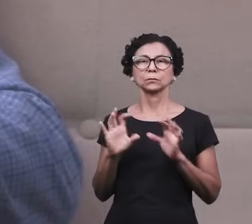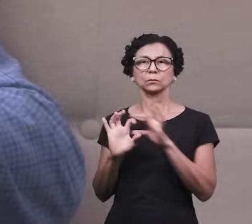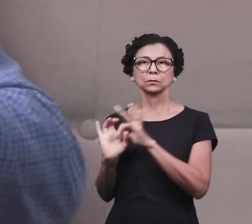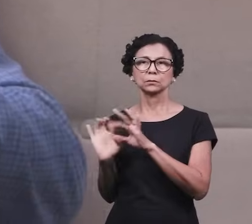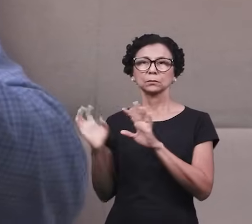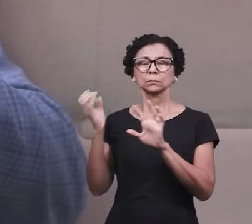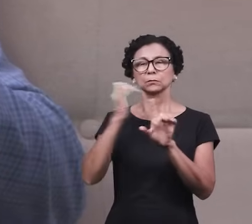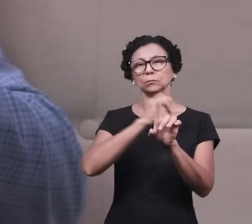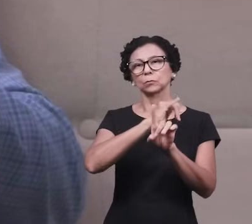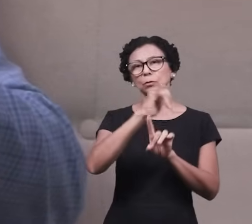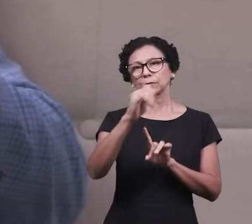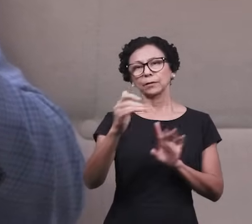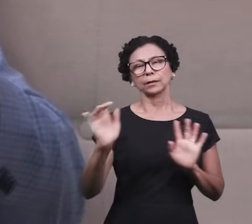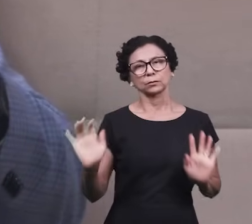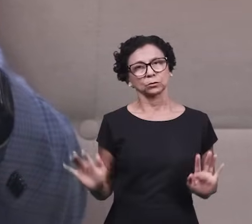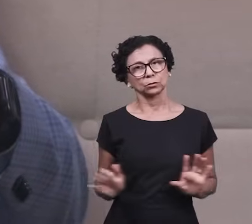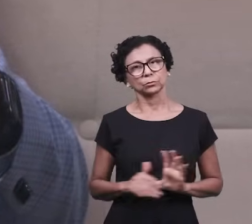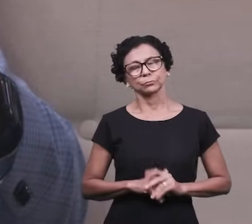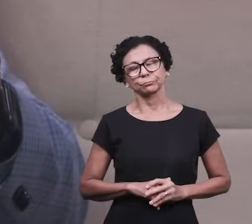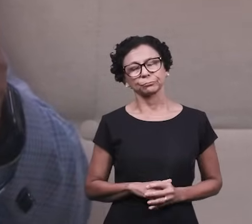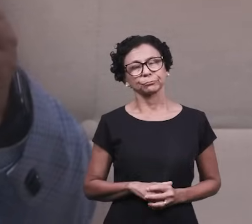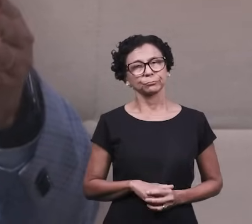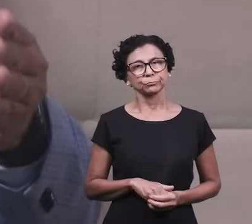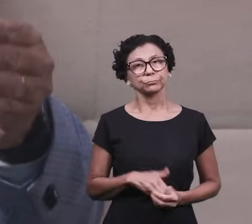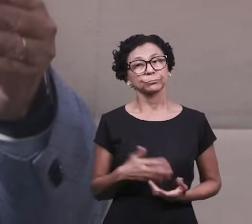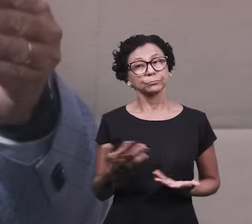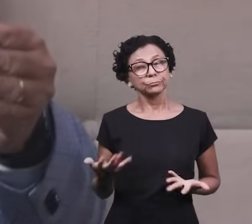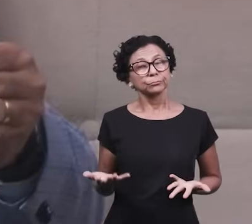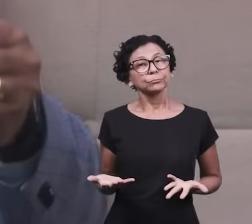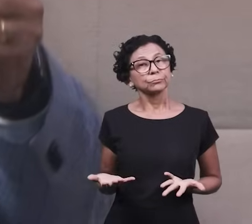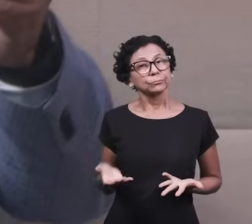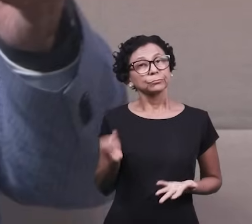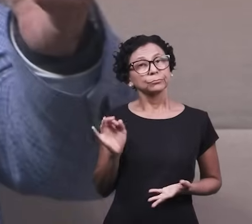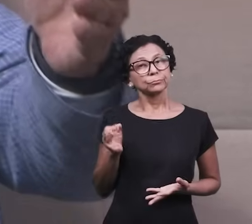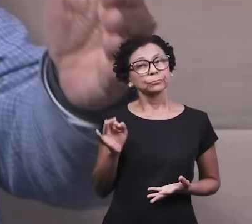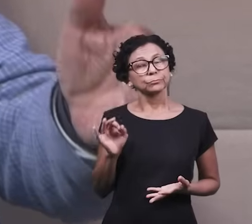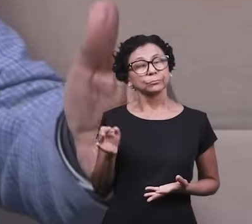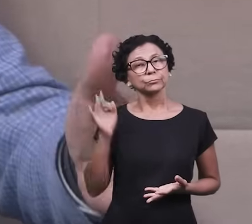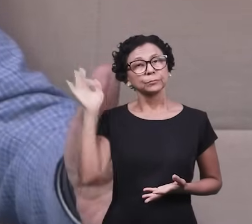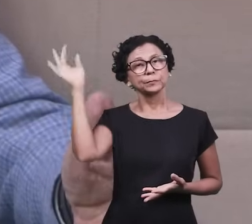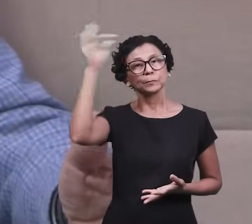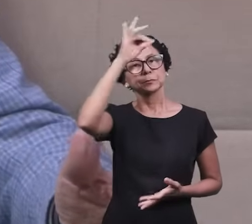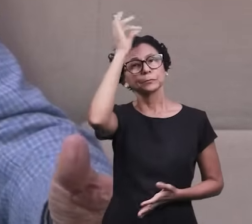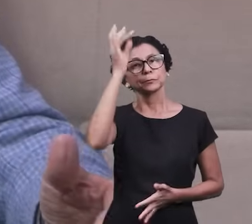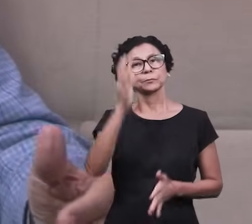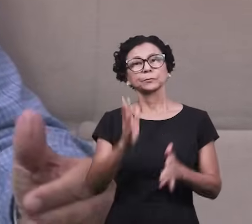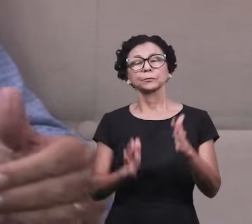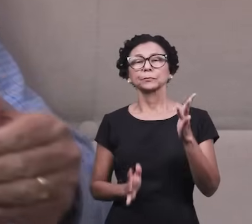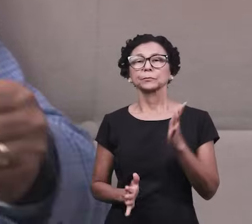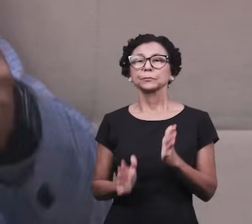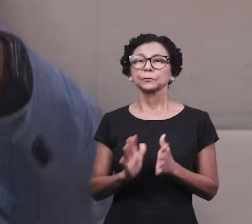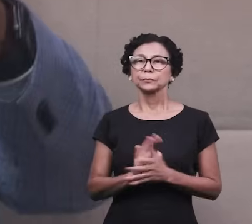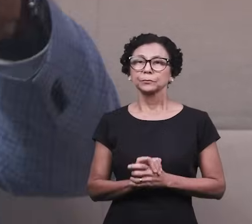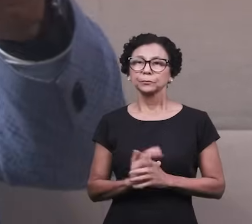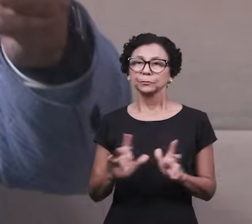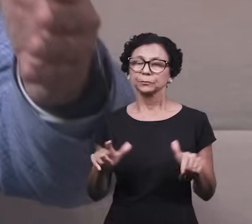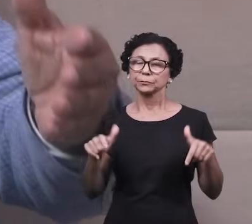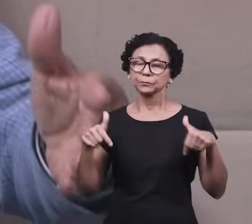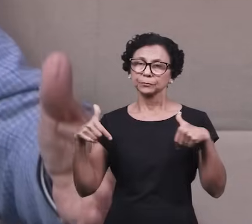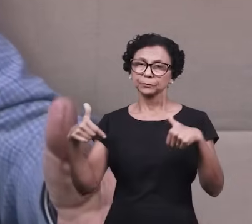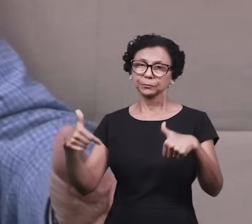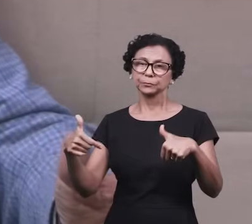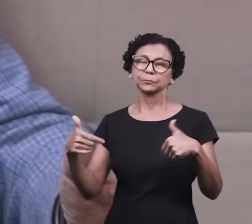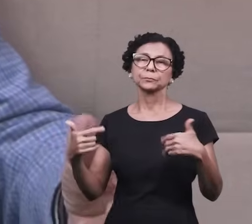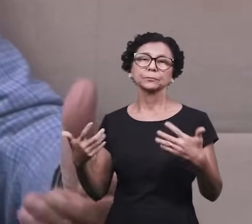profeticamente? Então, sem dúvida alguma que fala a respeito do derramado do Espírito Santo, da ação do